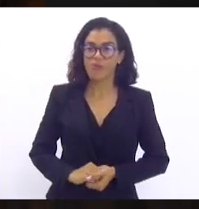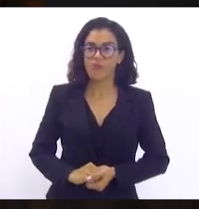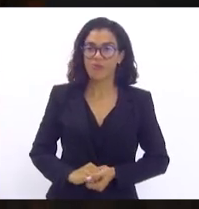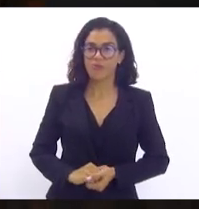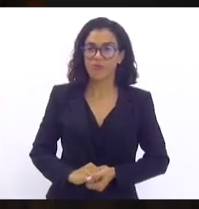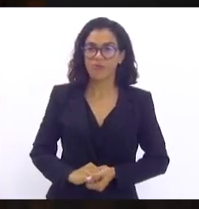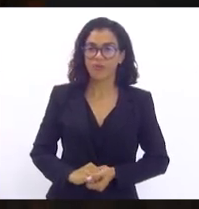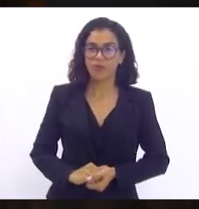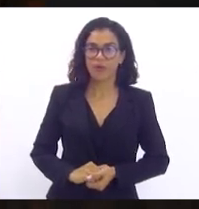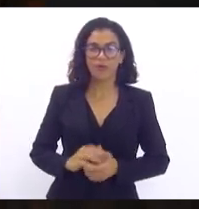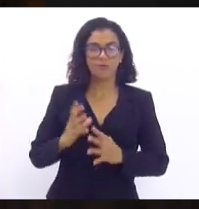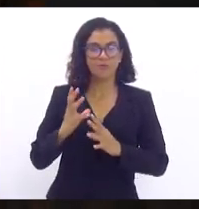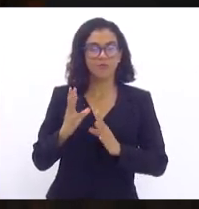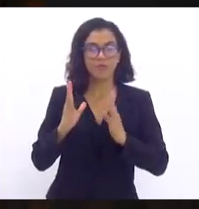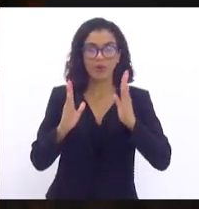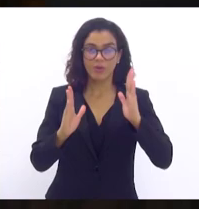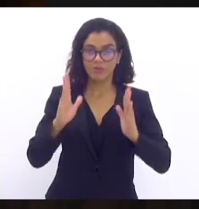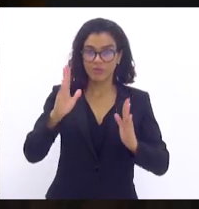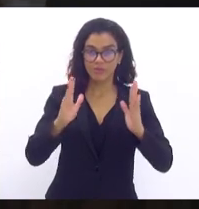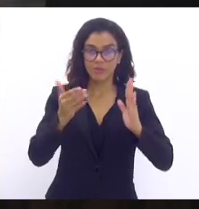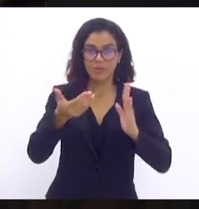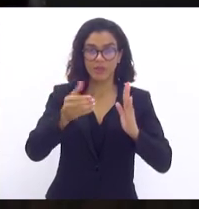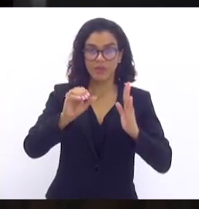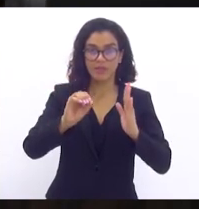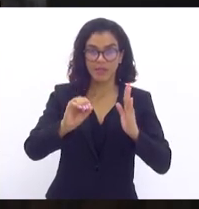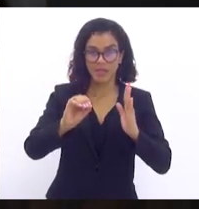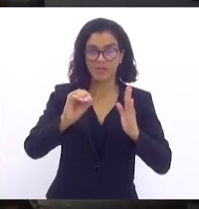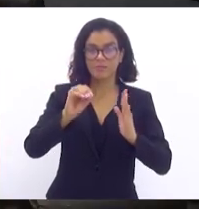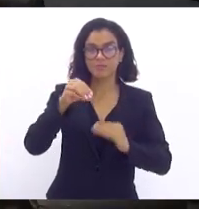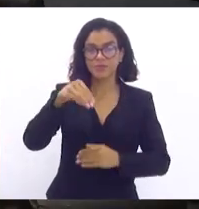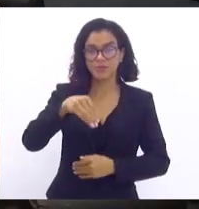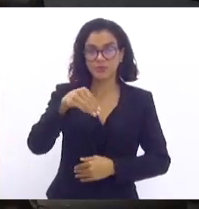Vossa Excelência conta com 10 minutos de tempo regimental.